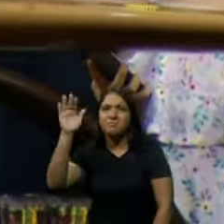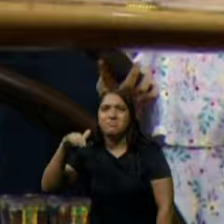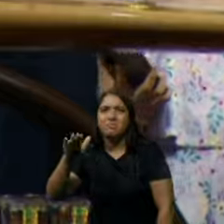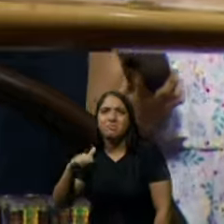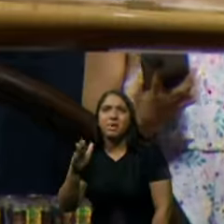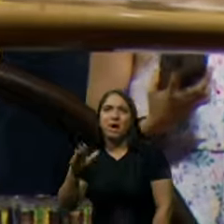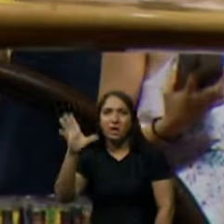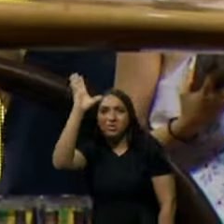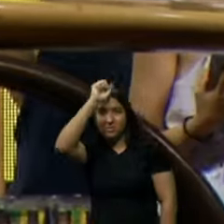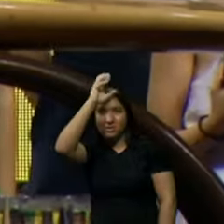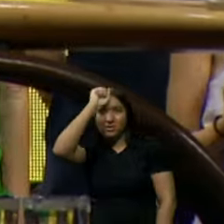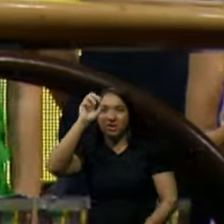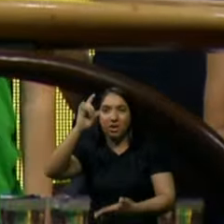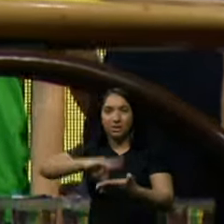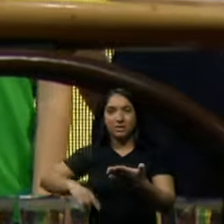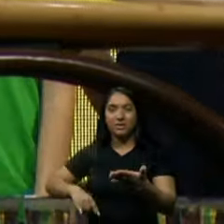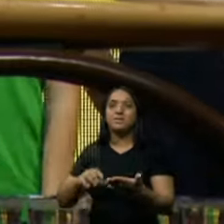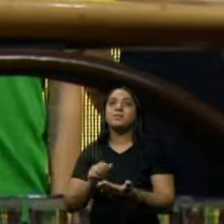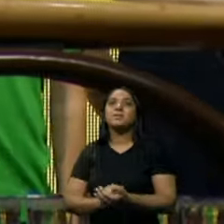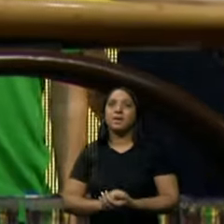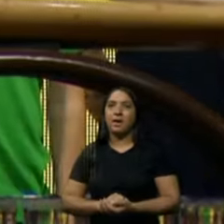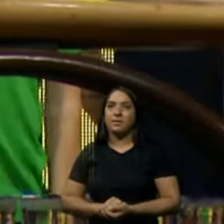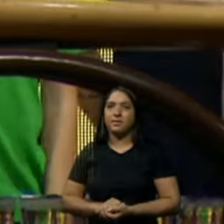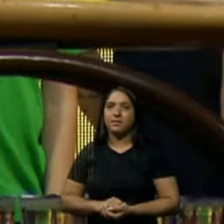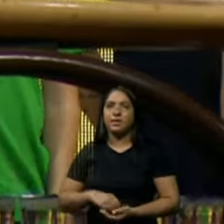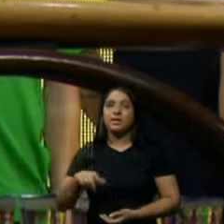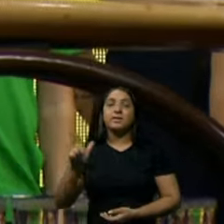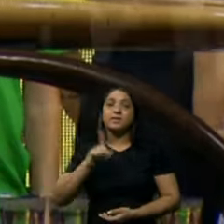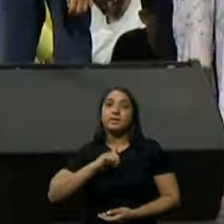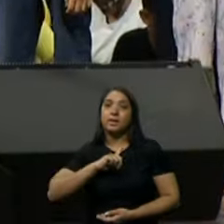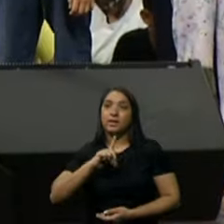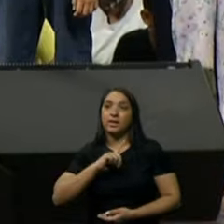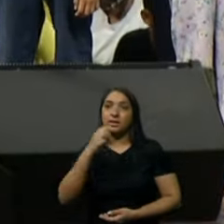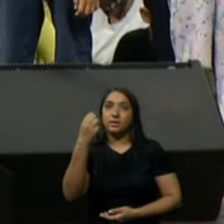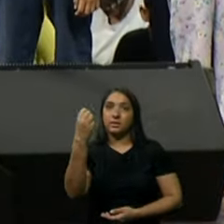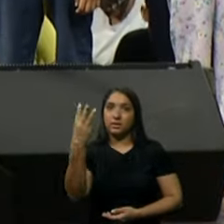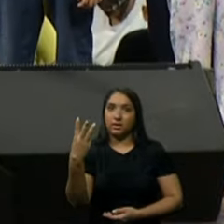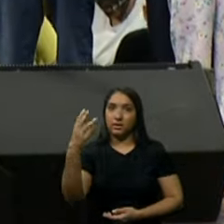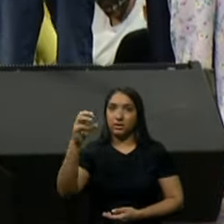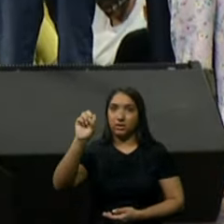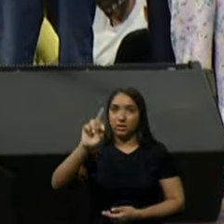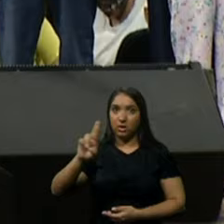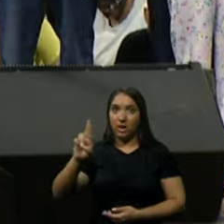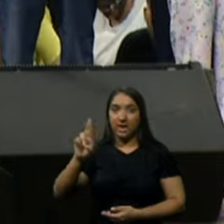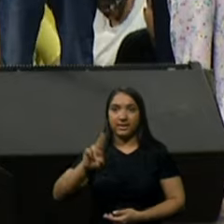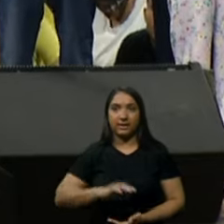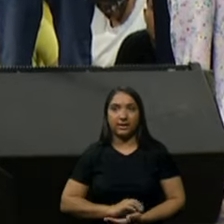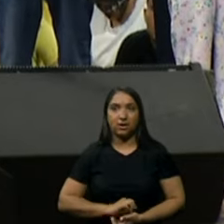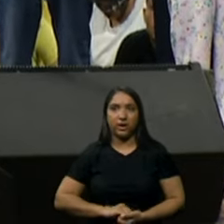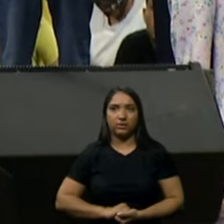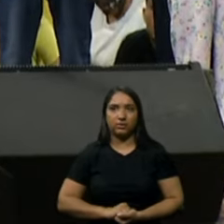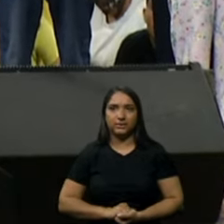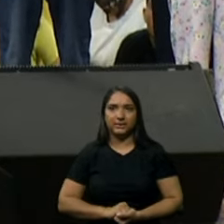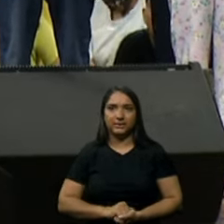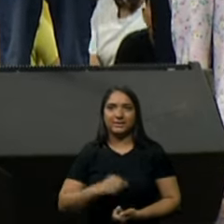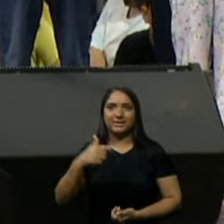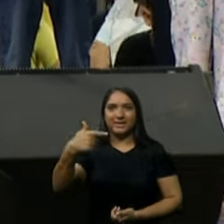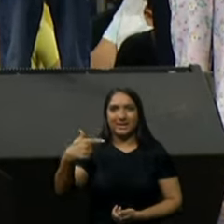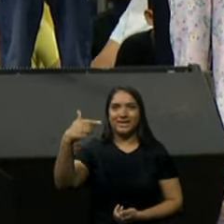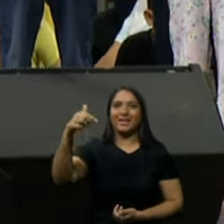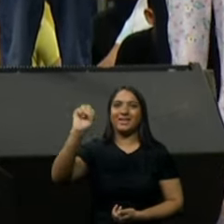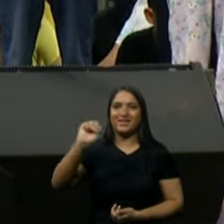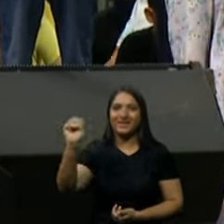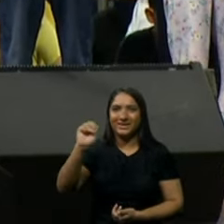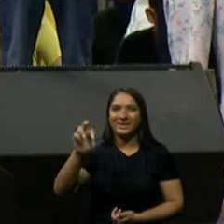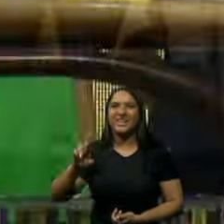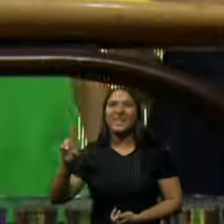alfabetizadas é muito difícil por criança é 38 por criança você faz um cadastro PagSeguro simples pelo cartão de crédito